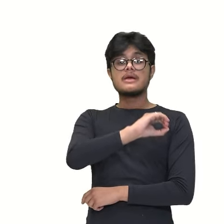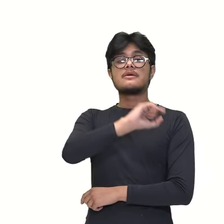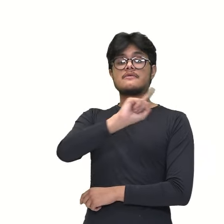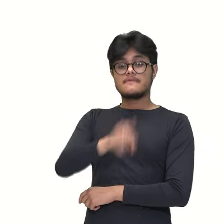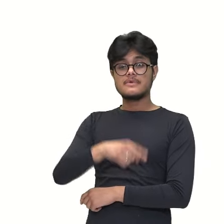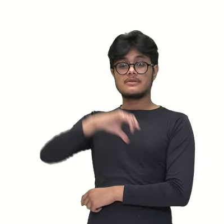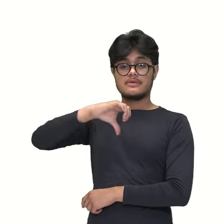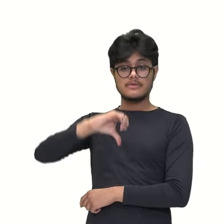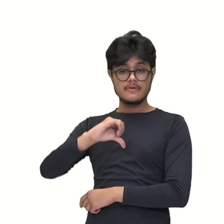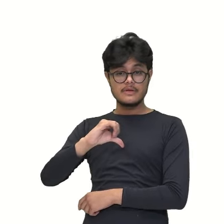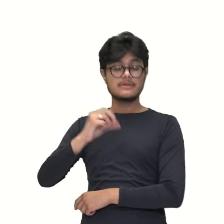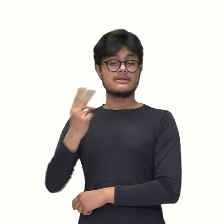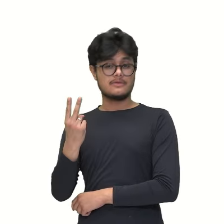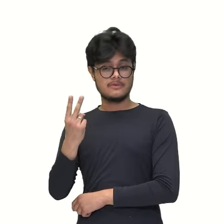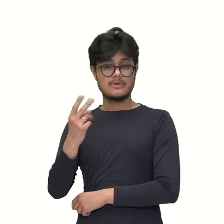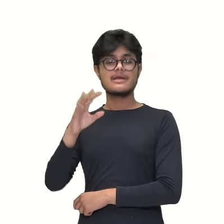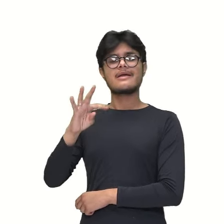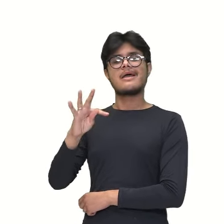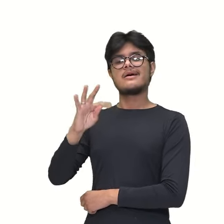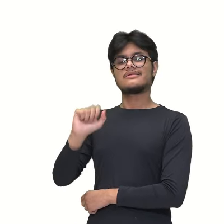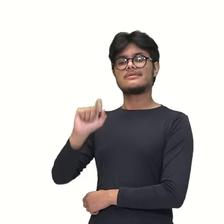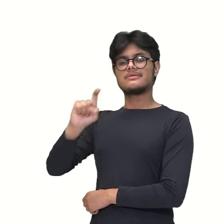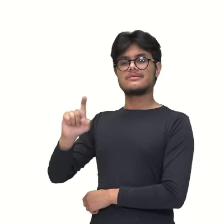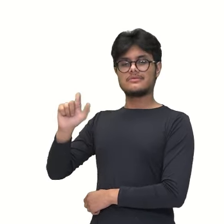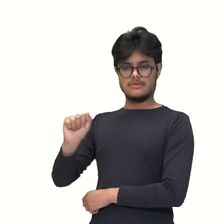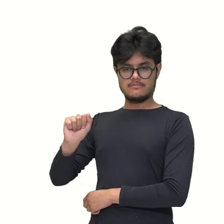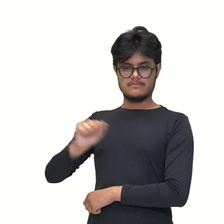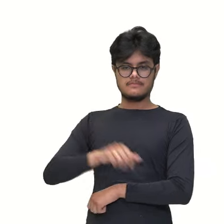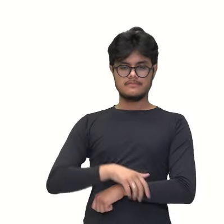da taxa, que nesse caso já vai ser